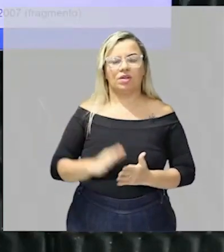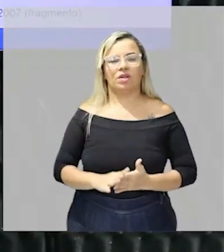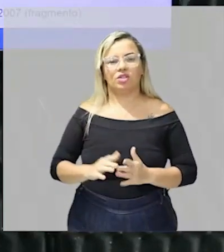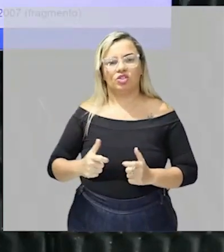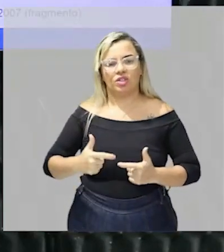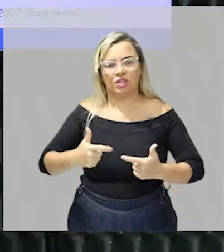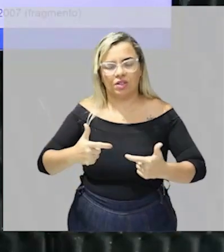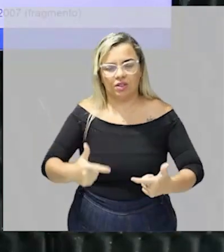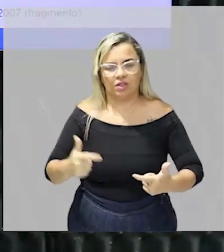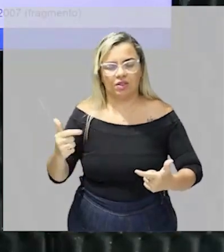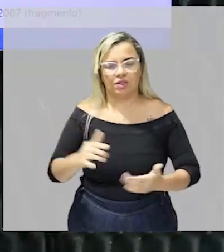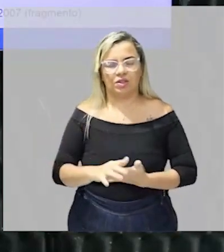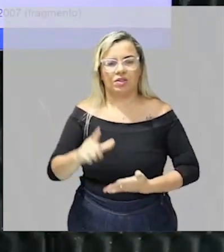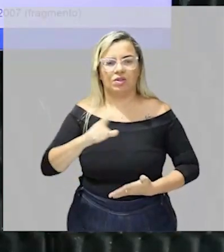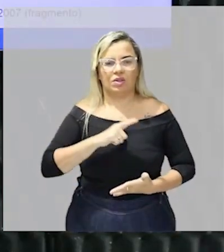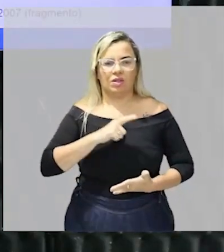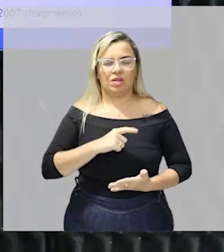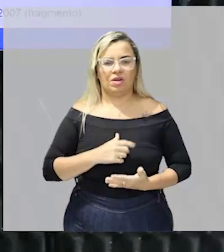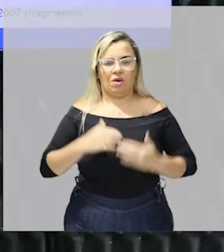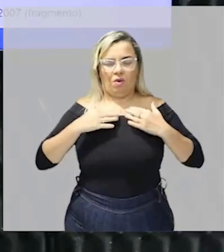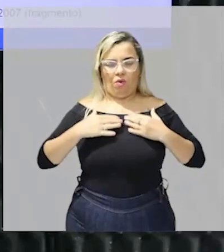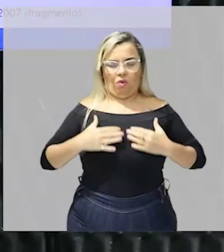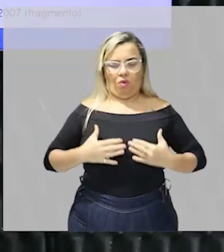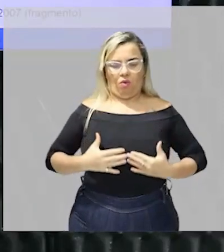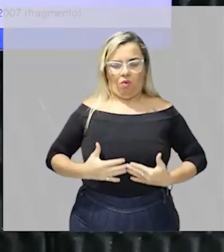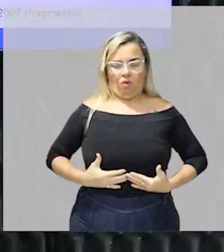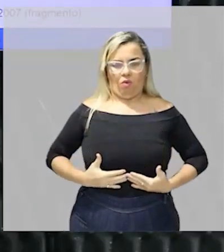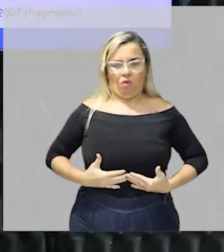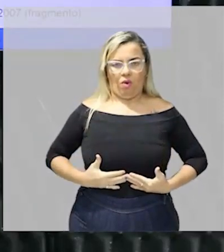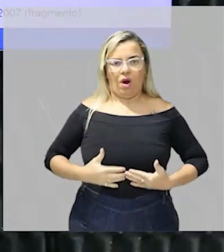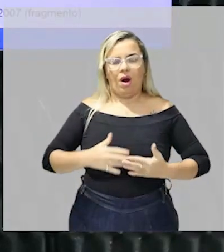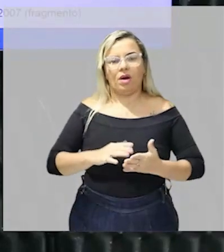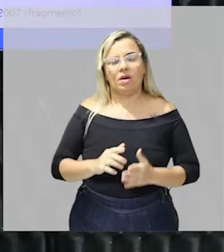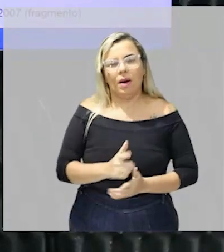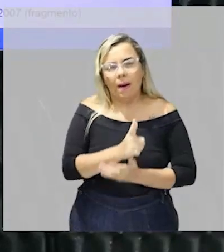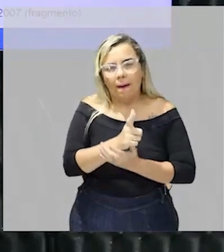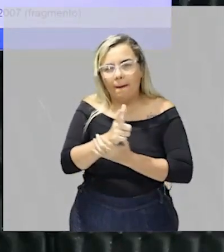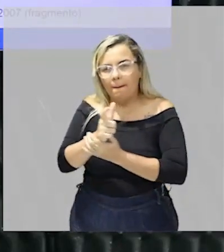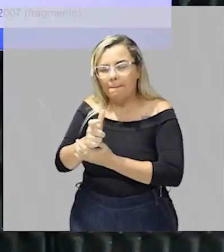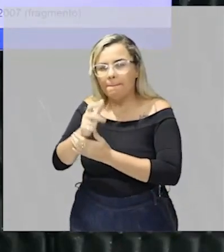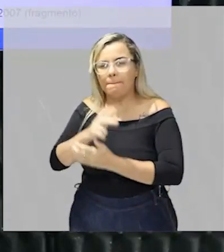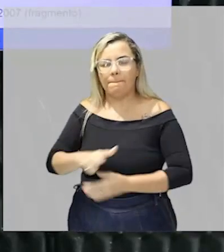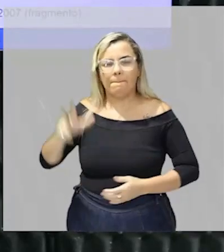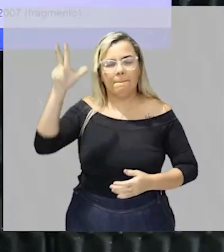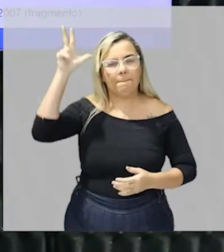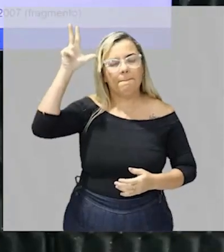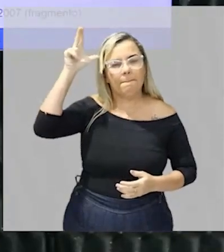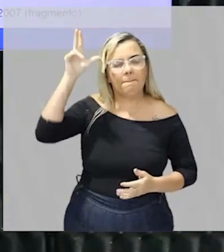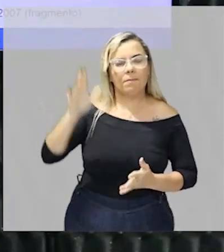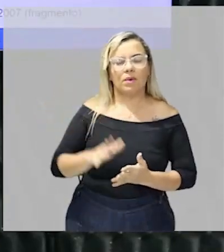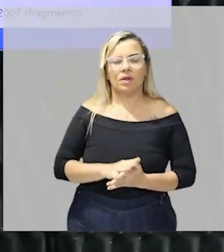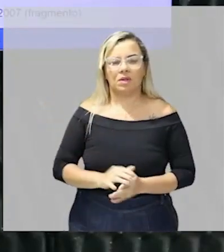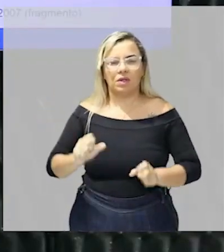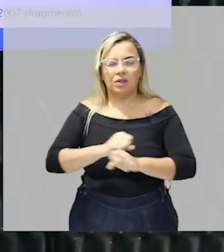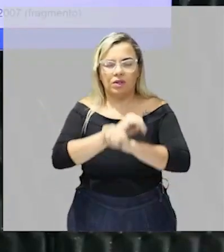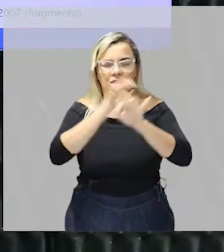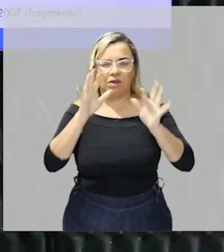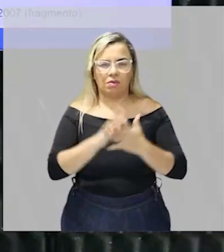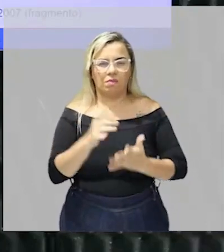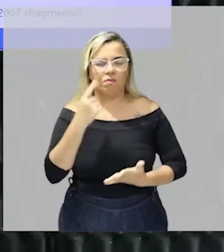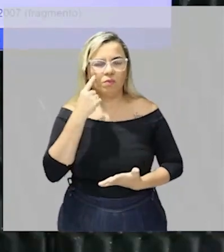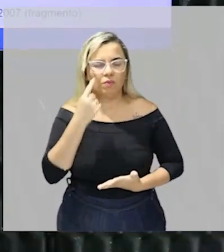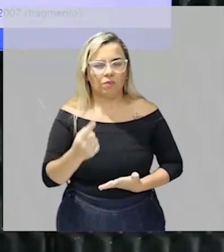que se tem aqui, a armadura, a pólvora, o cavalo. Então, claramente a